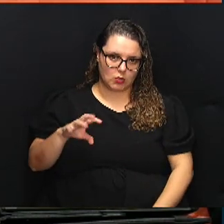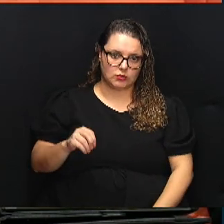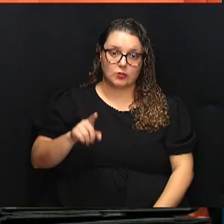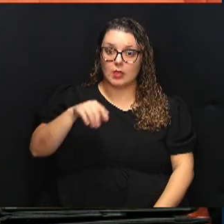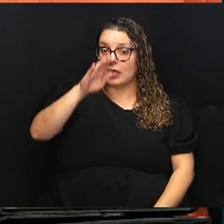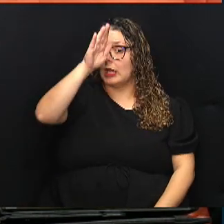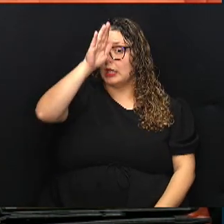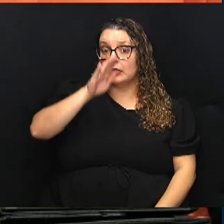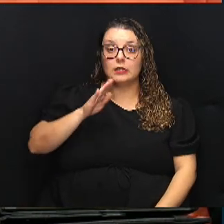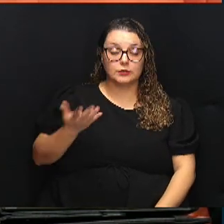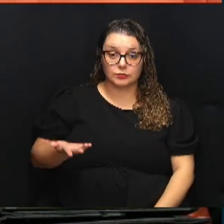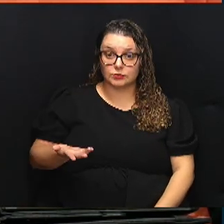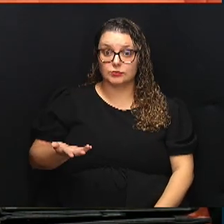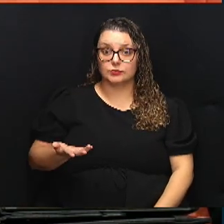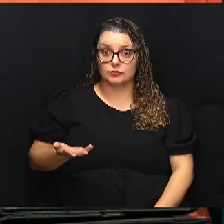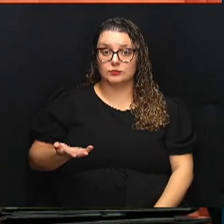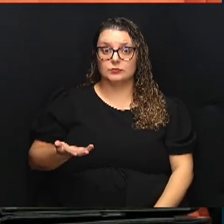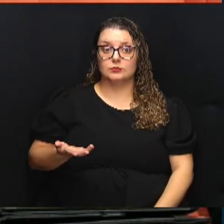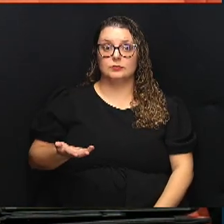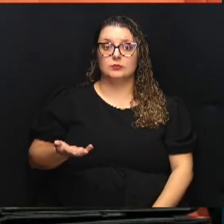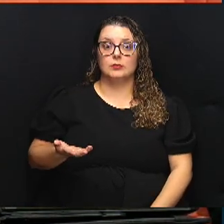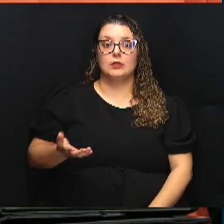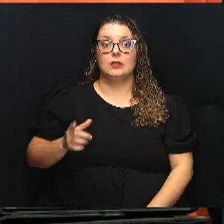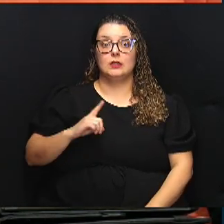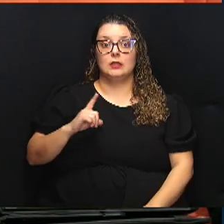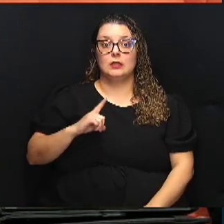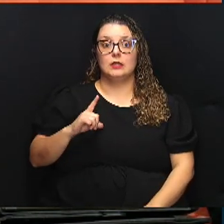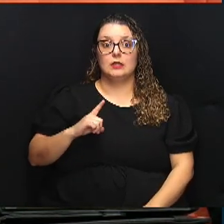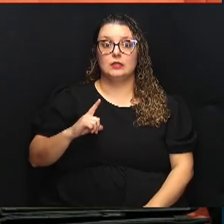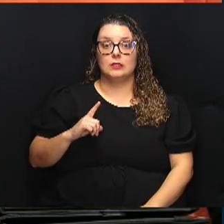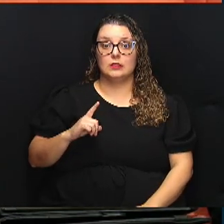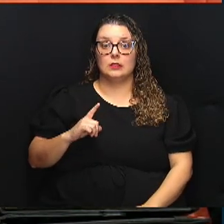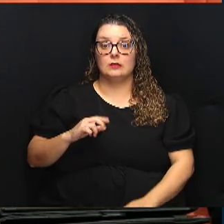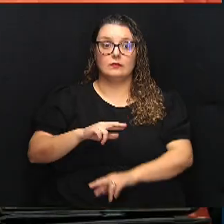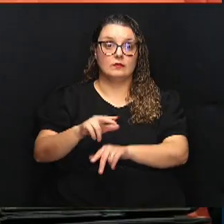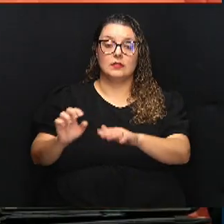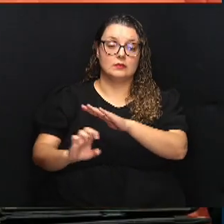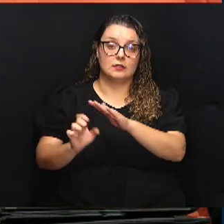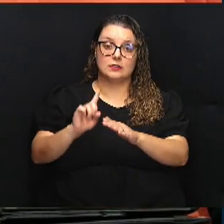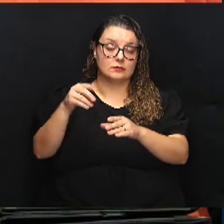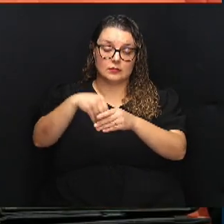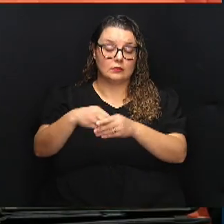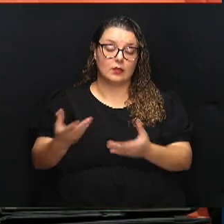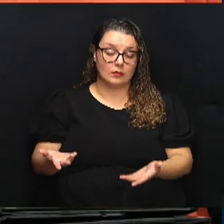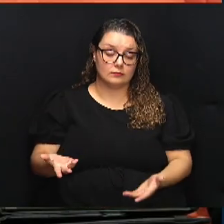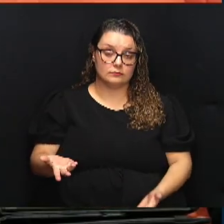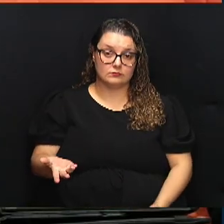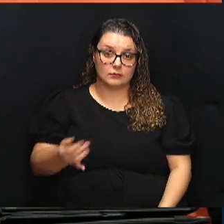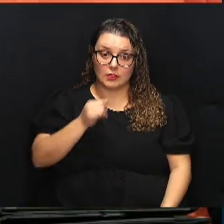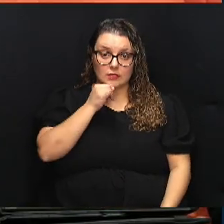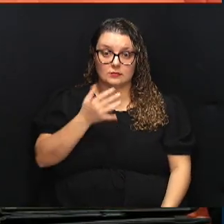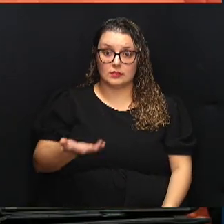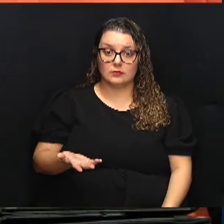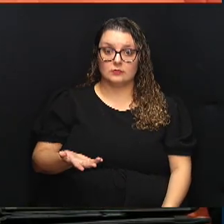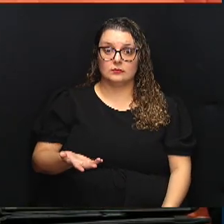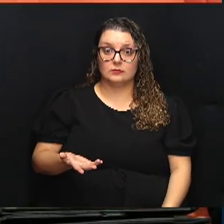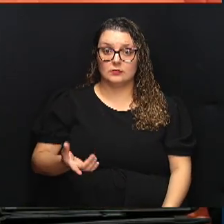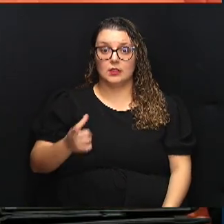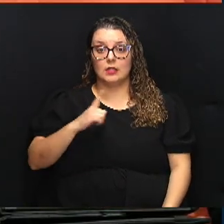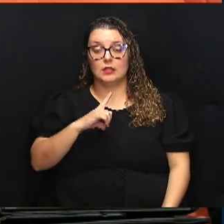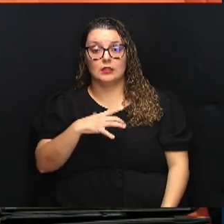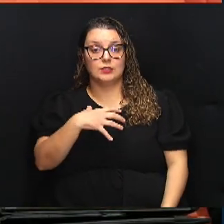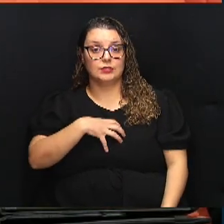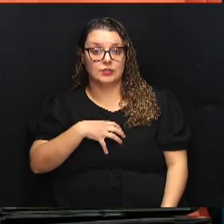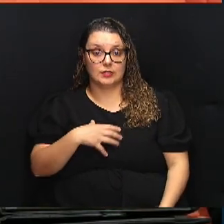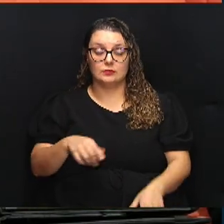gratuito. Ele é gratuito, né? E tem muitas empresas que não estão lá, por exemplo. Então, tem maneiras da gente